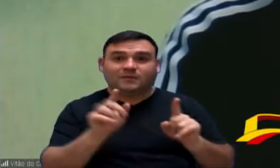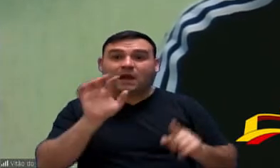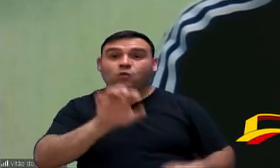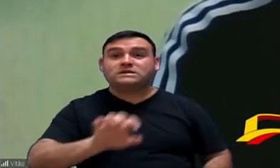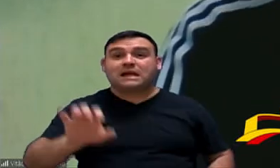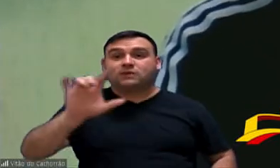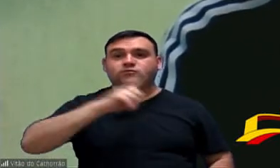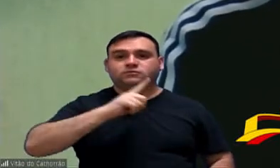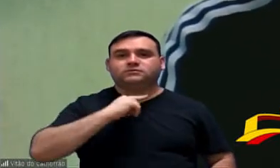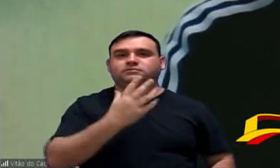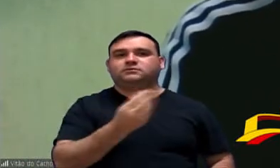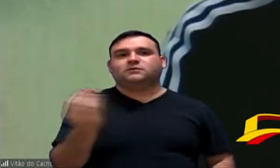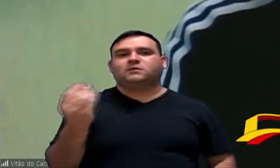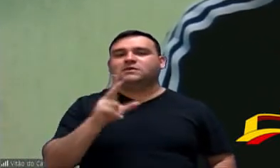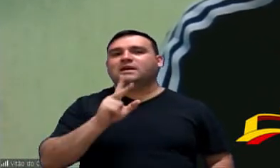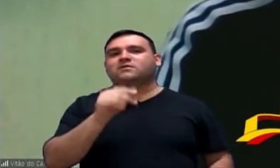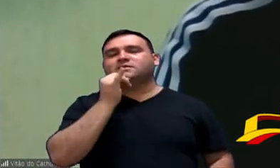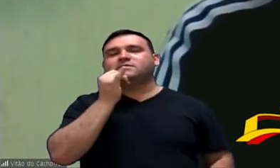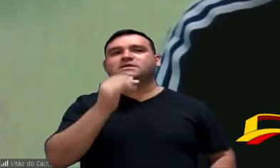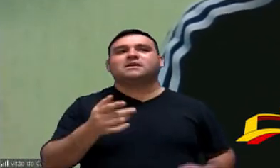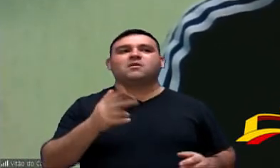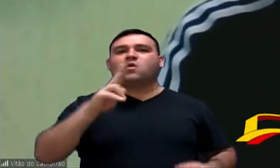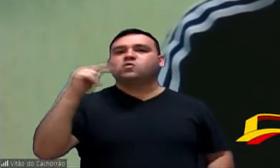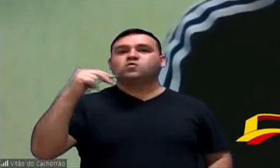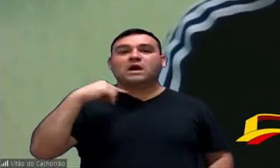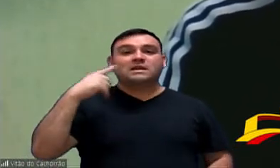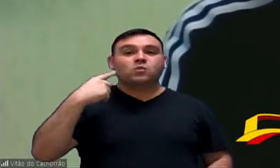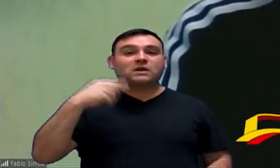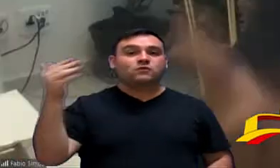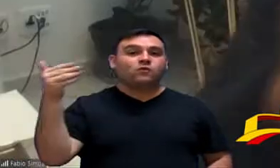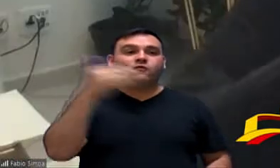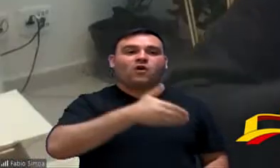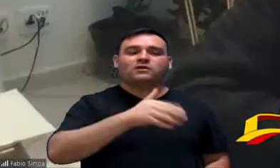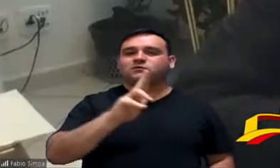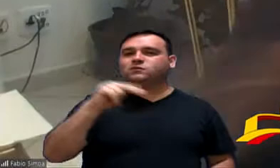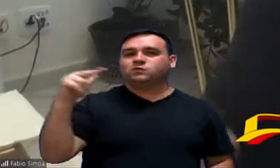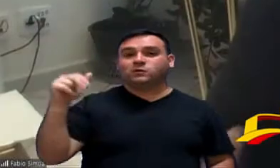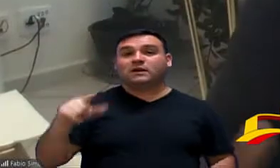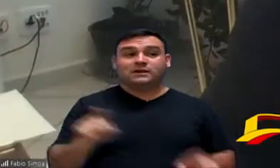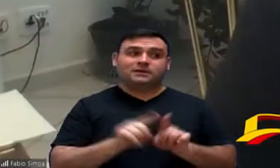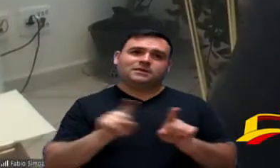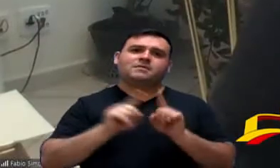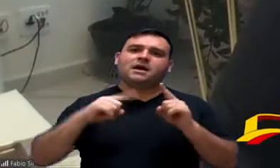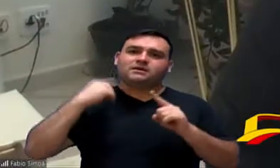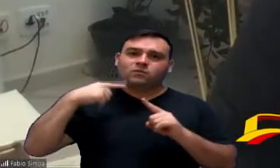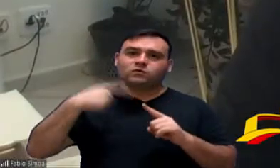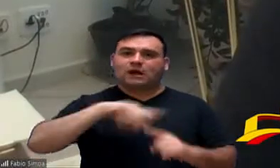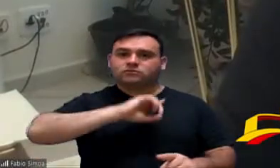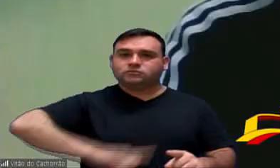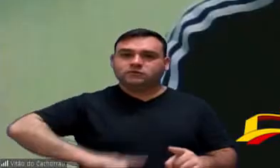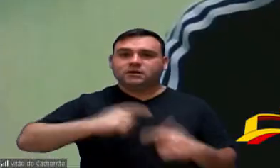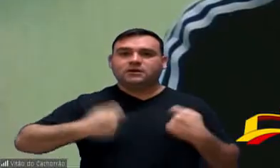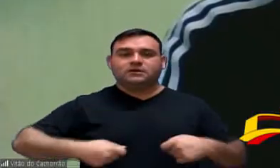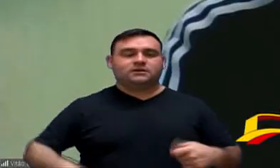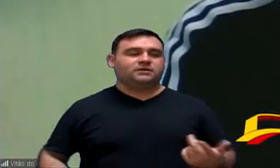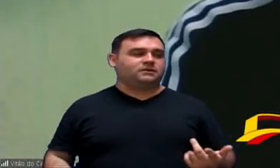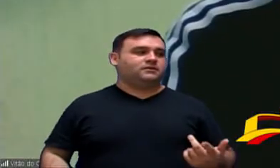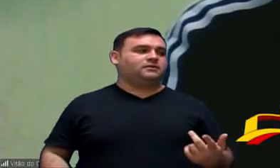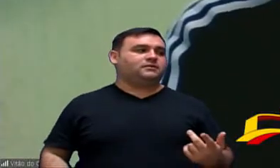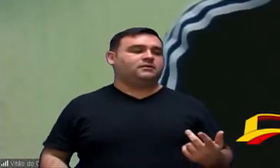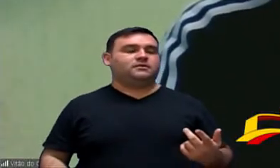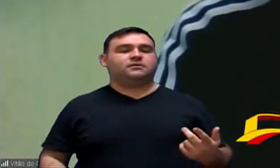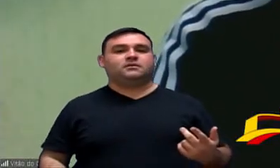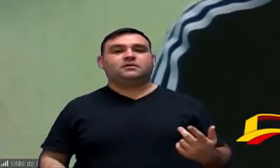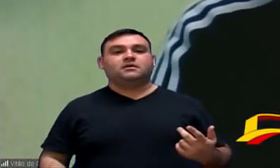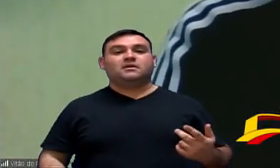estado. É que o tem... deputado da região tem. Aqui nunca pisou lá. Isso, não. Então, fora nunca, né, os nunca deputados. Né? Sapato. Isso, não quer